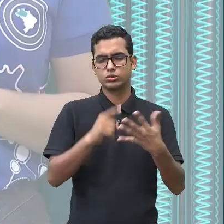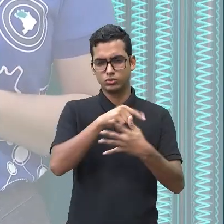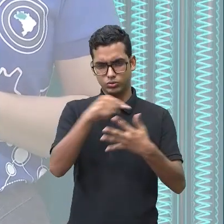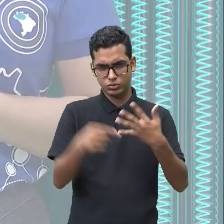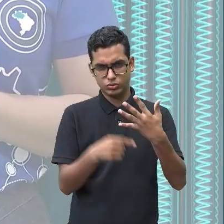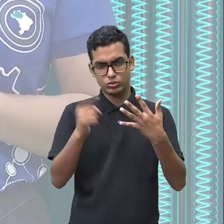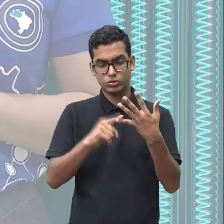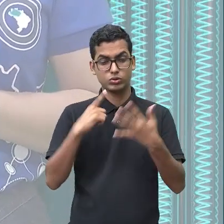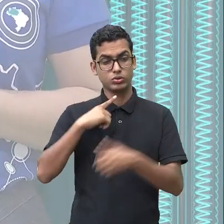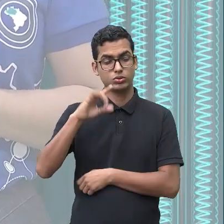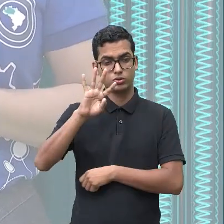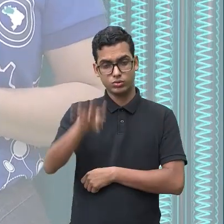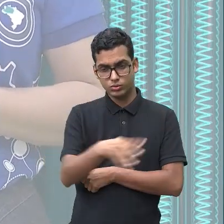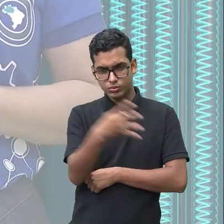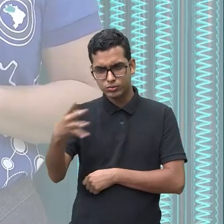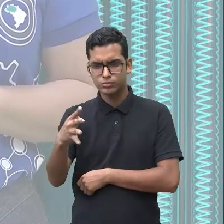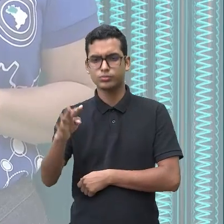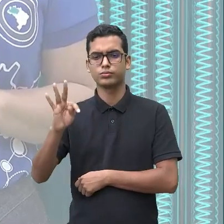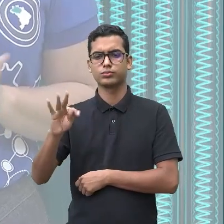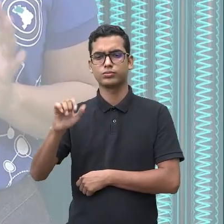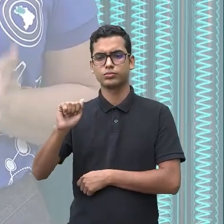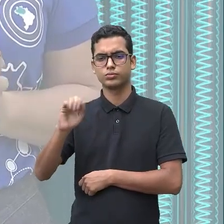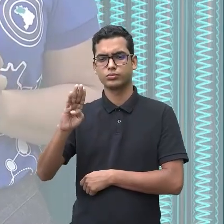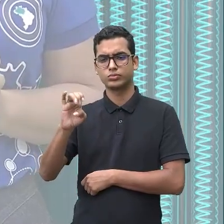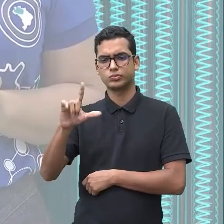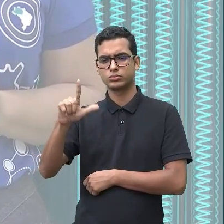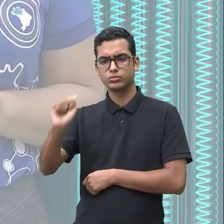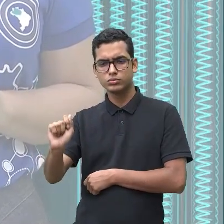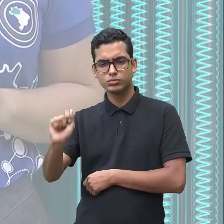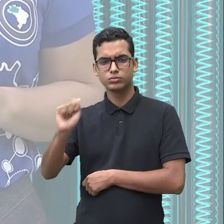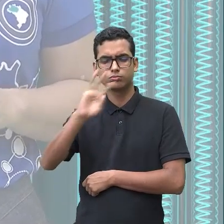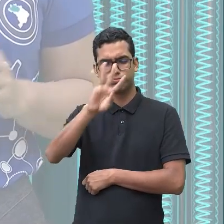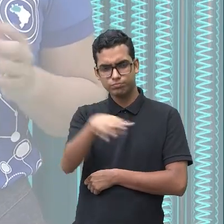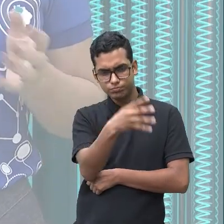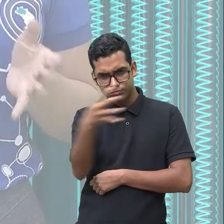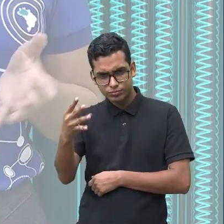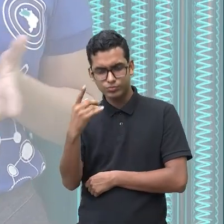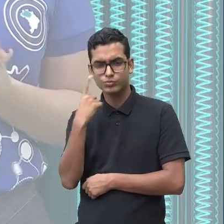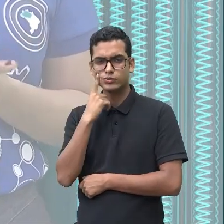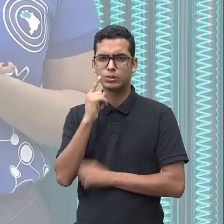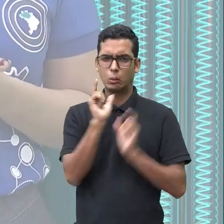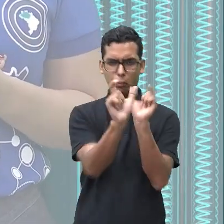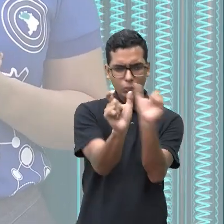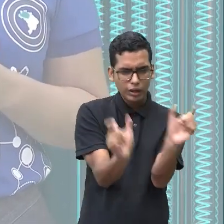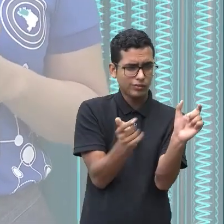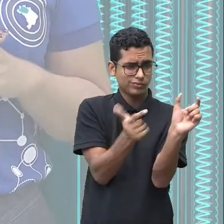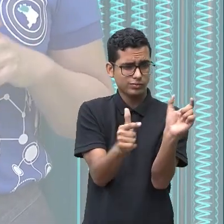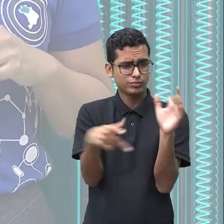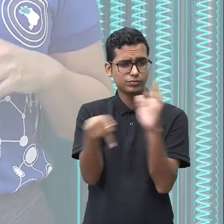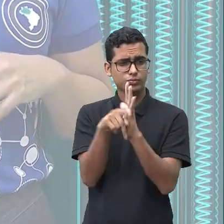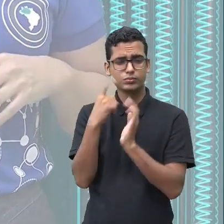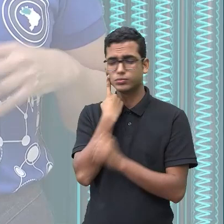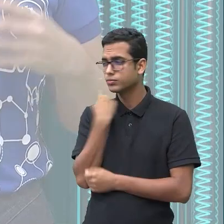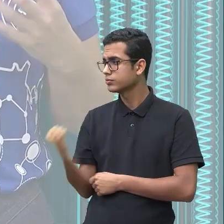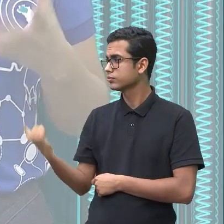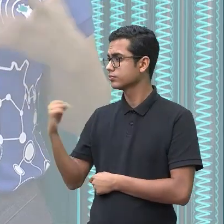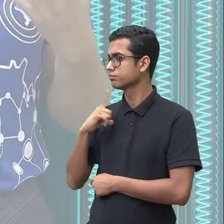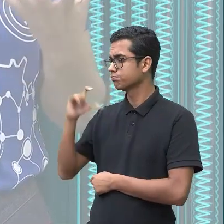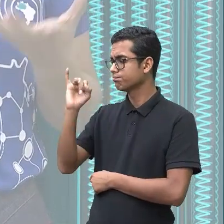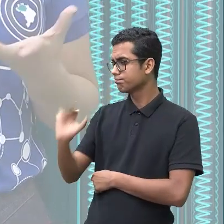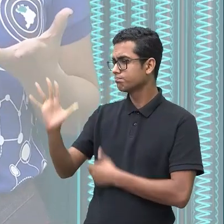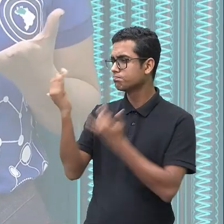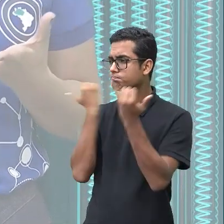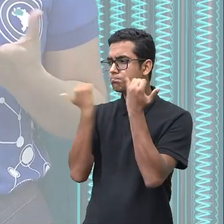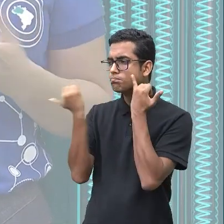que essas informações aqui, que não são verbais, elas acompanham ali o texto para trazer,